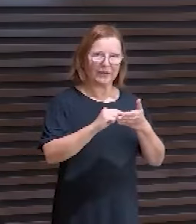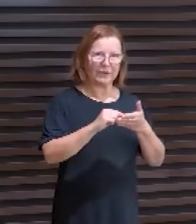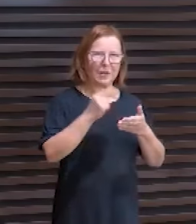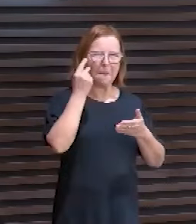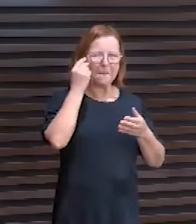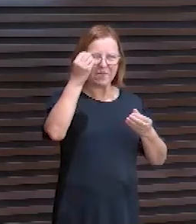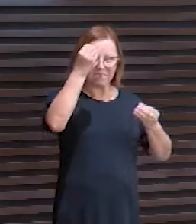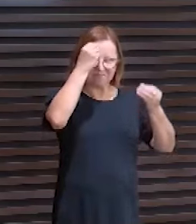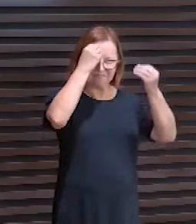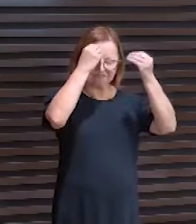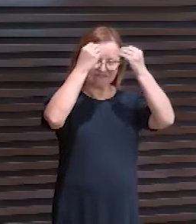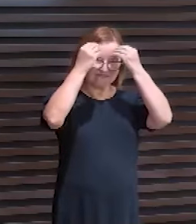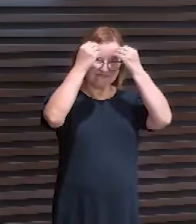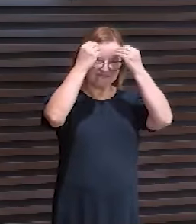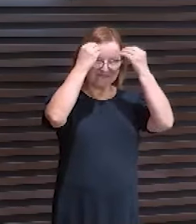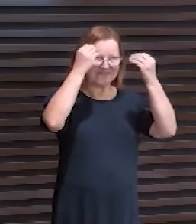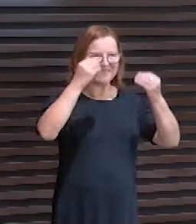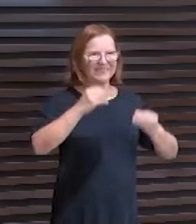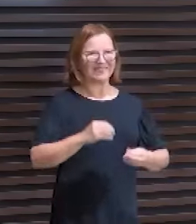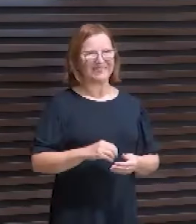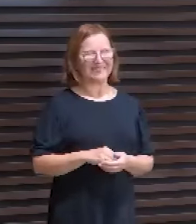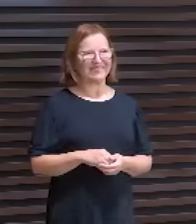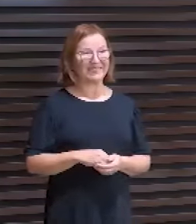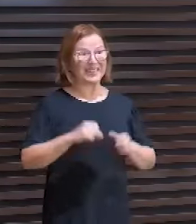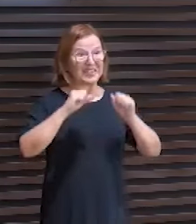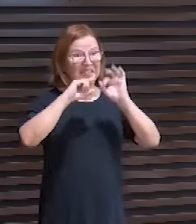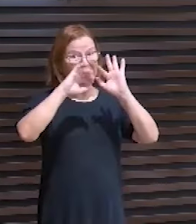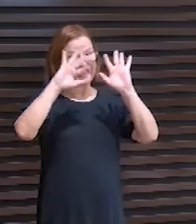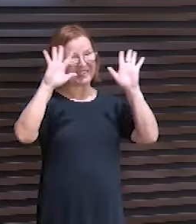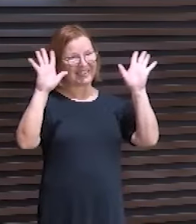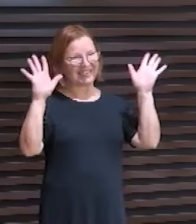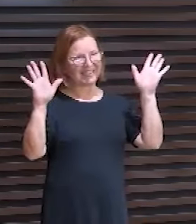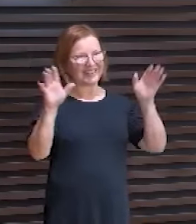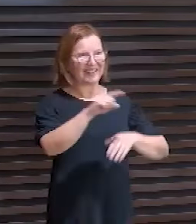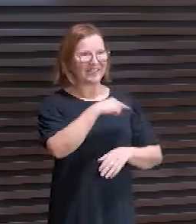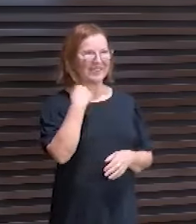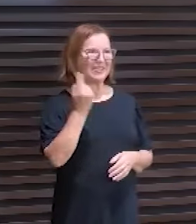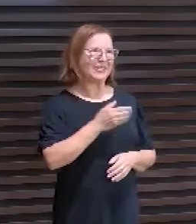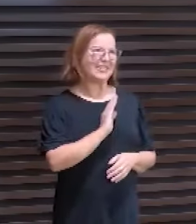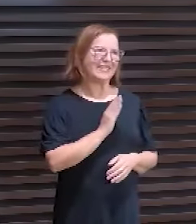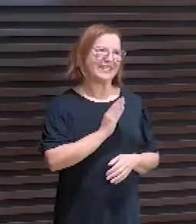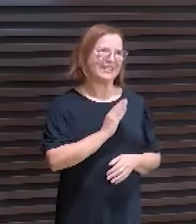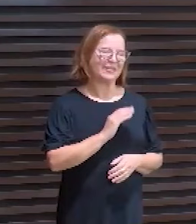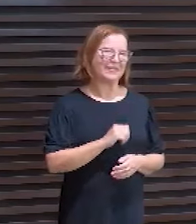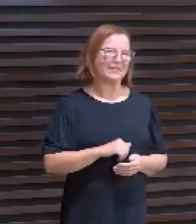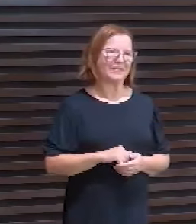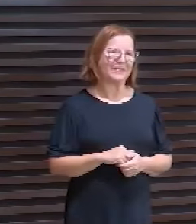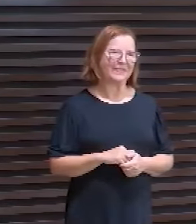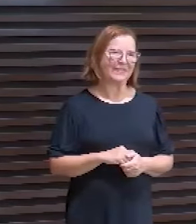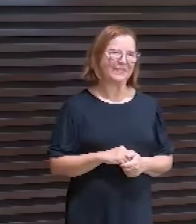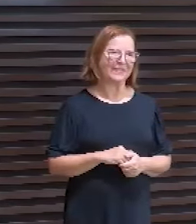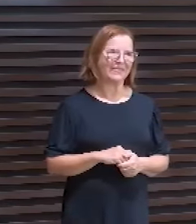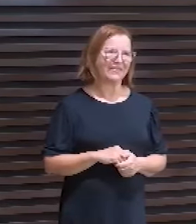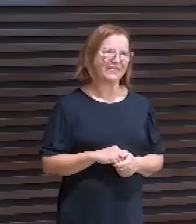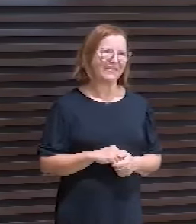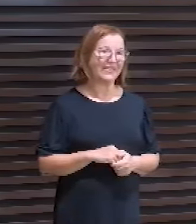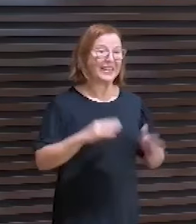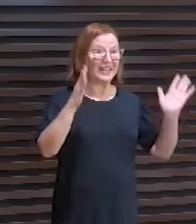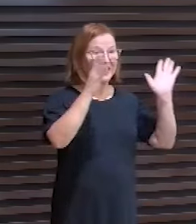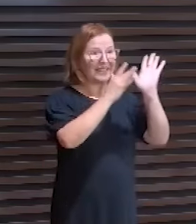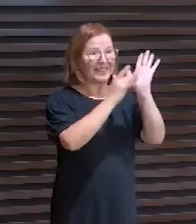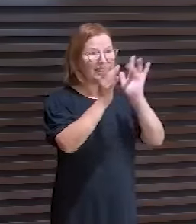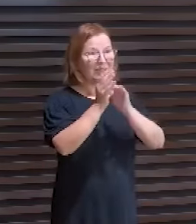para que fique bem esclarecido no nosso coração ele